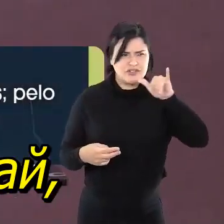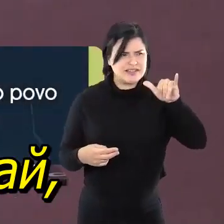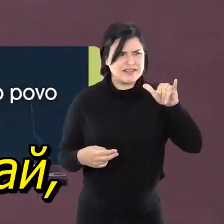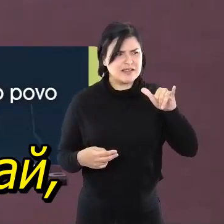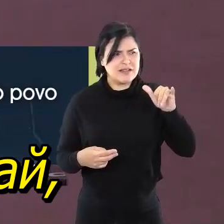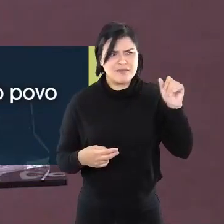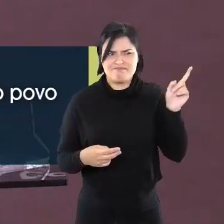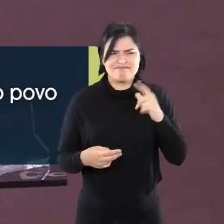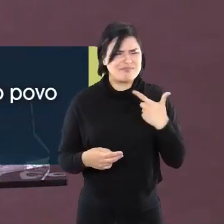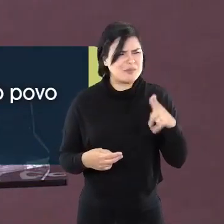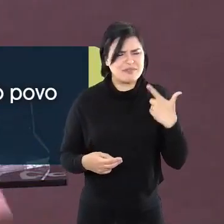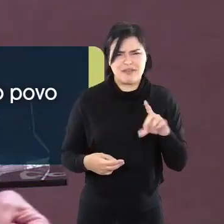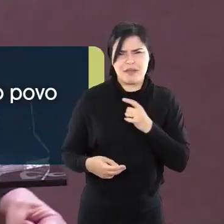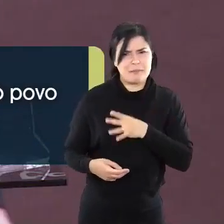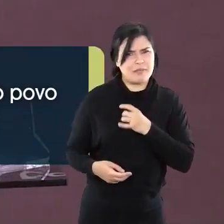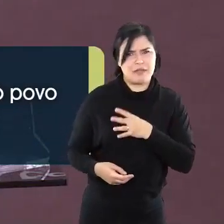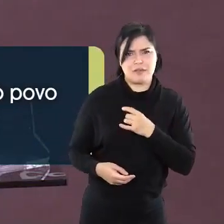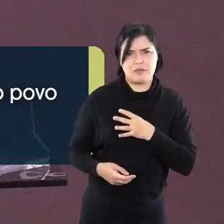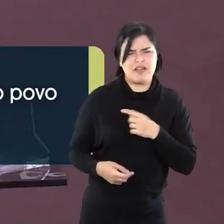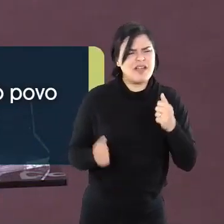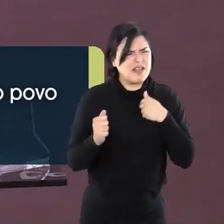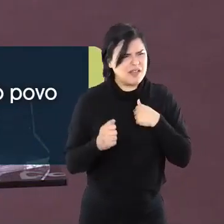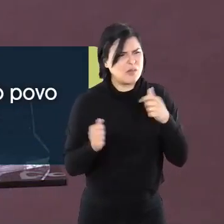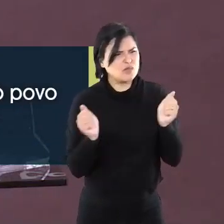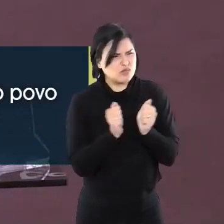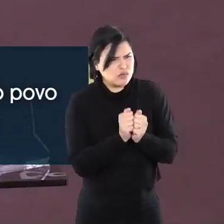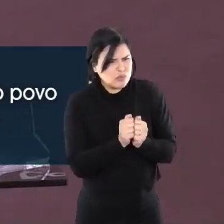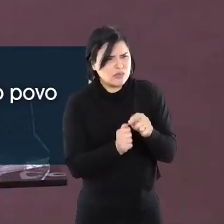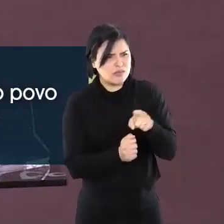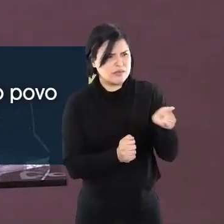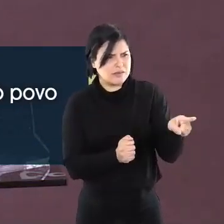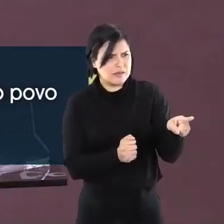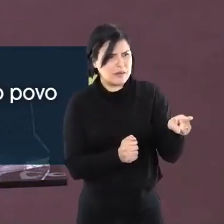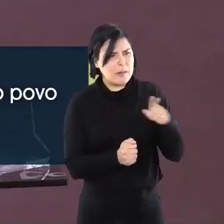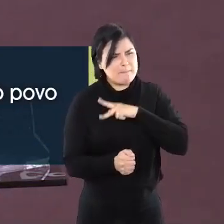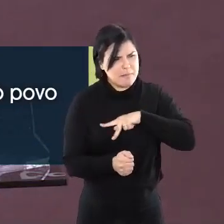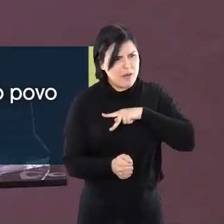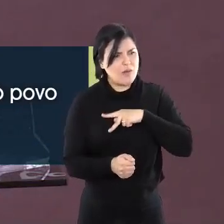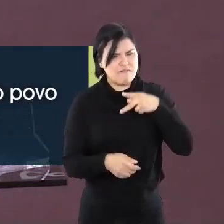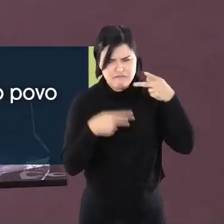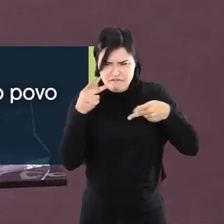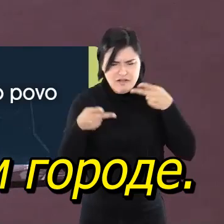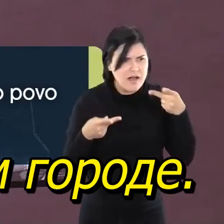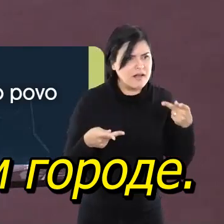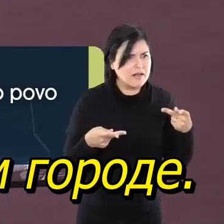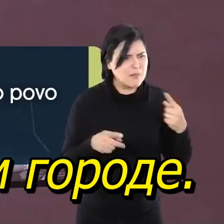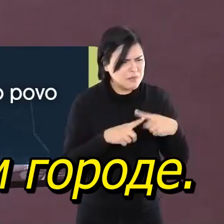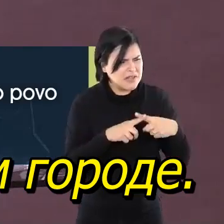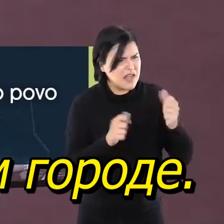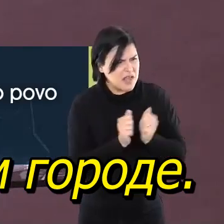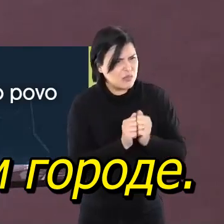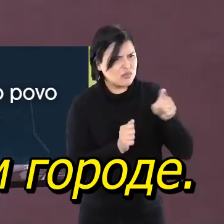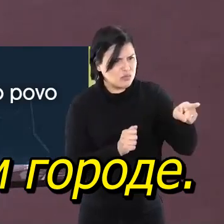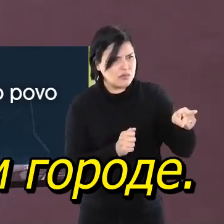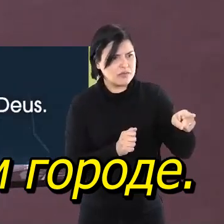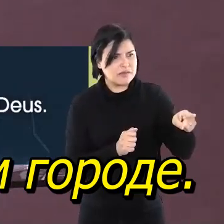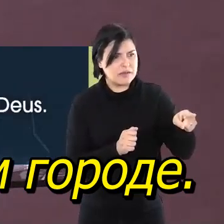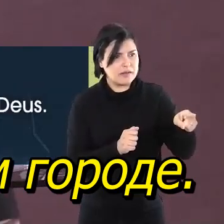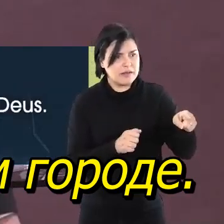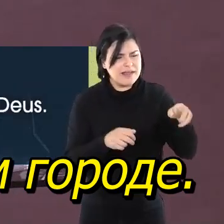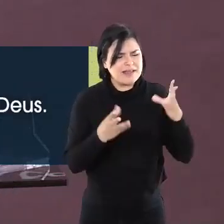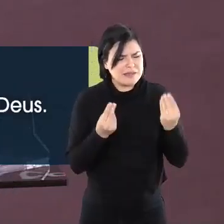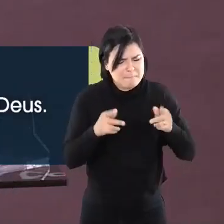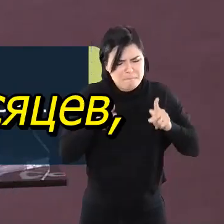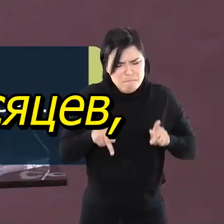não te cales, porque eu estou contigo. E ninguém ousará fazer-te mal, pois tem muito povo nessa